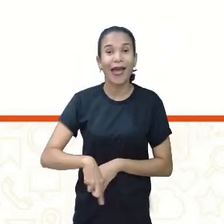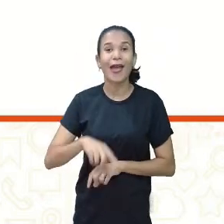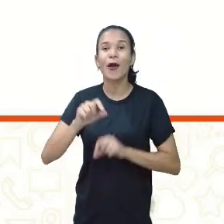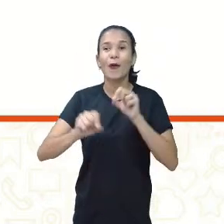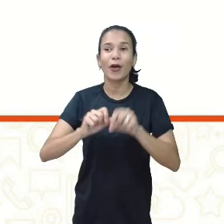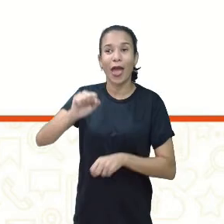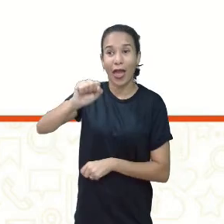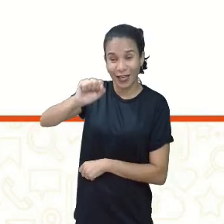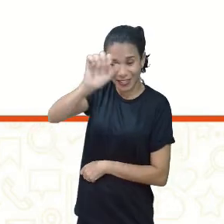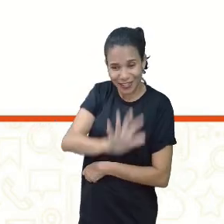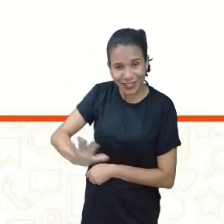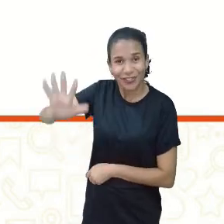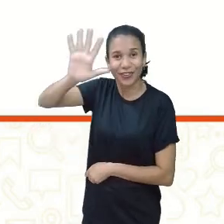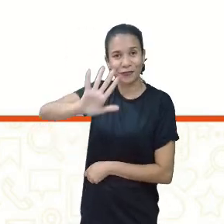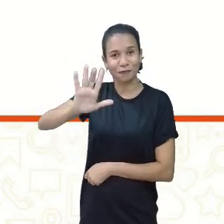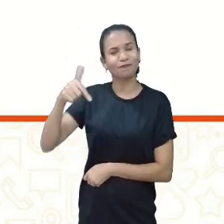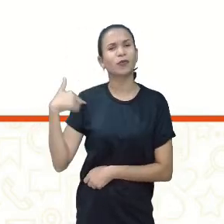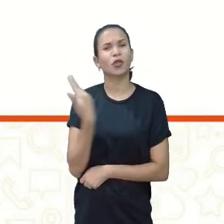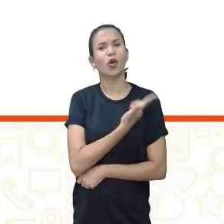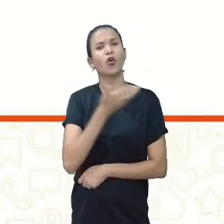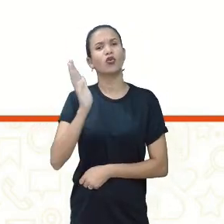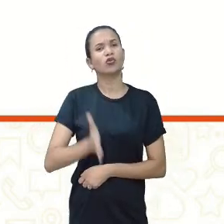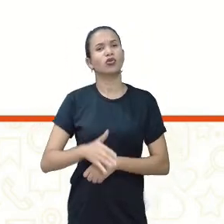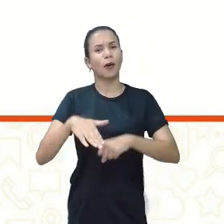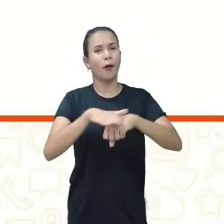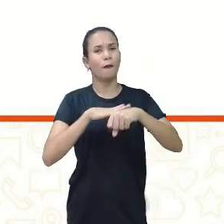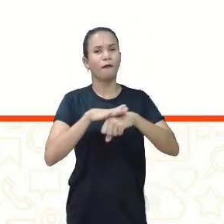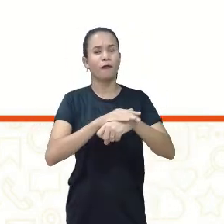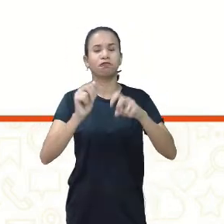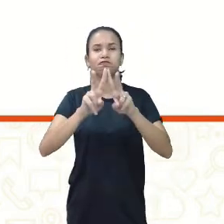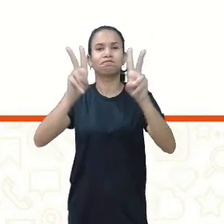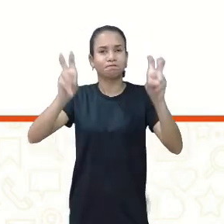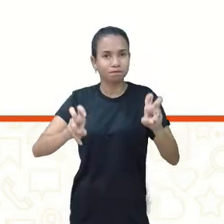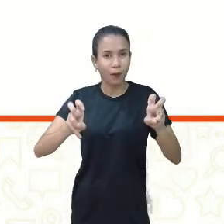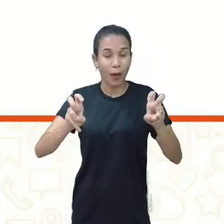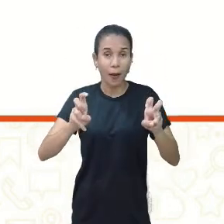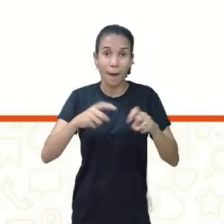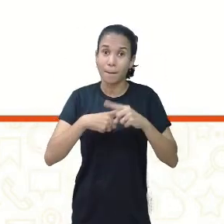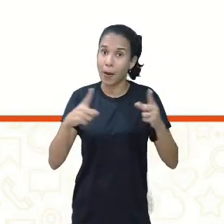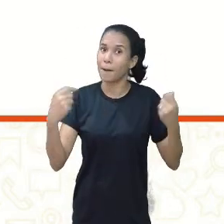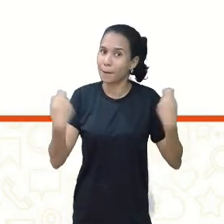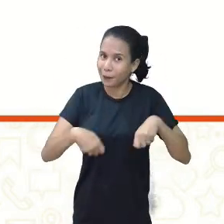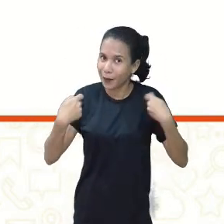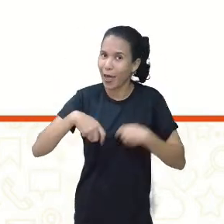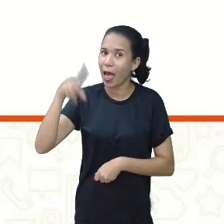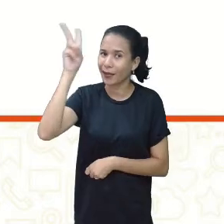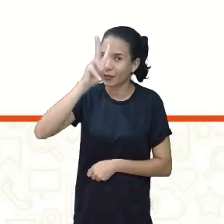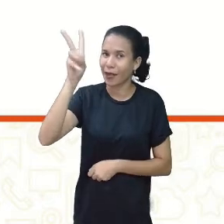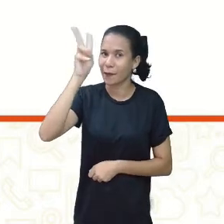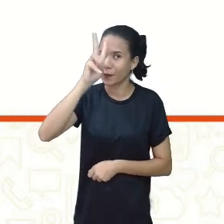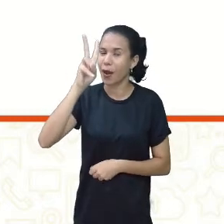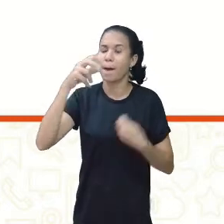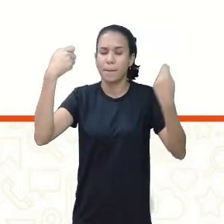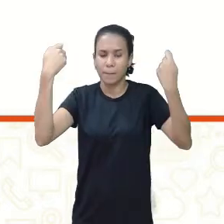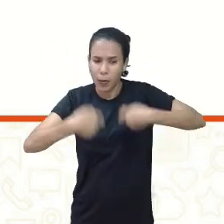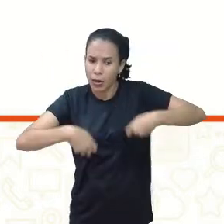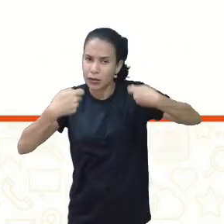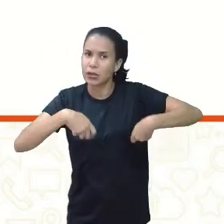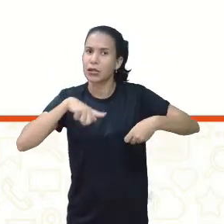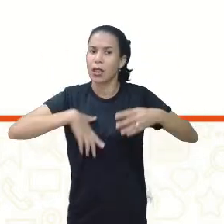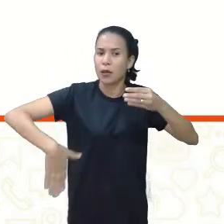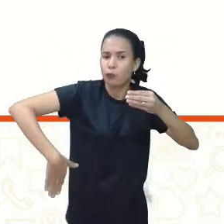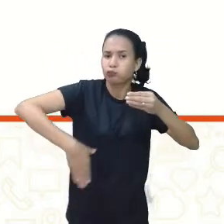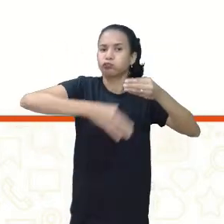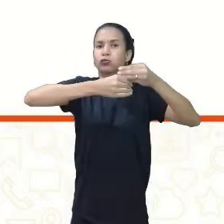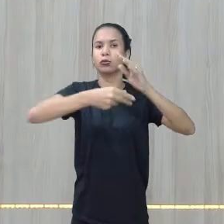Já falamos várias vezes sobre esse aspecto importante, mas a gente não pode deixar de lembrar. Ele precisa estar compondo de